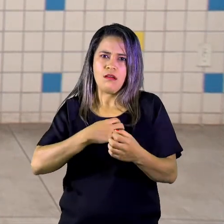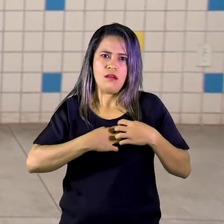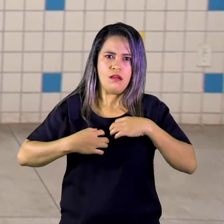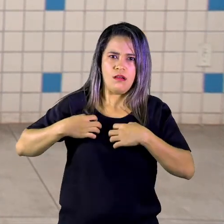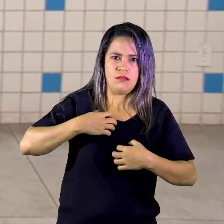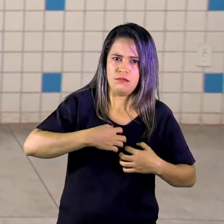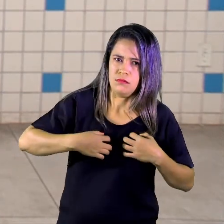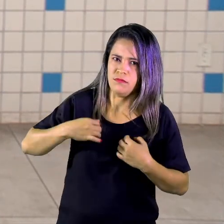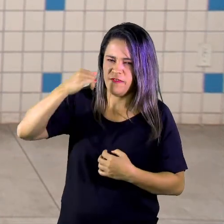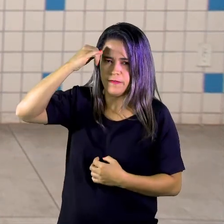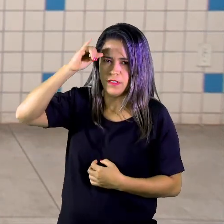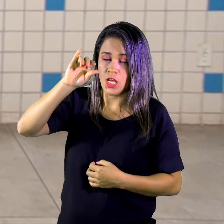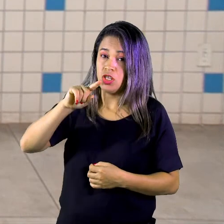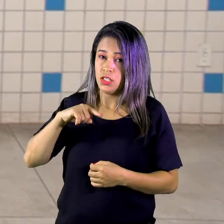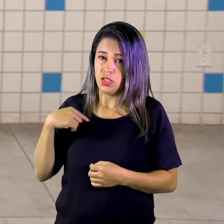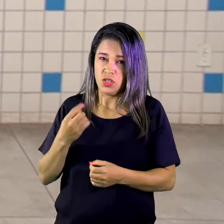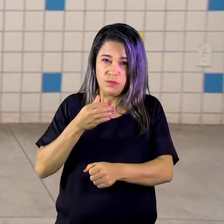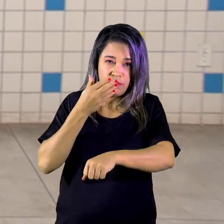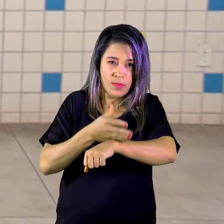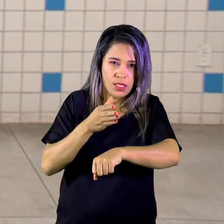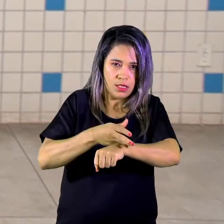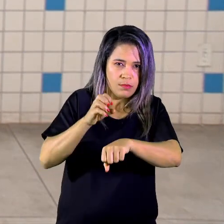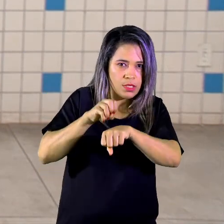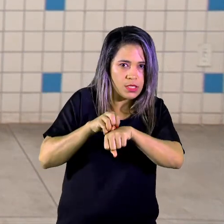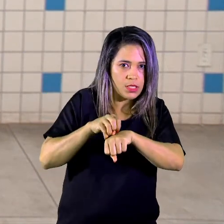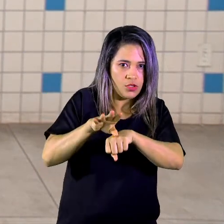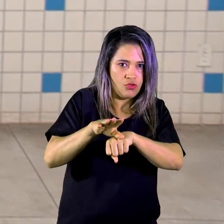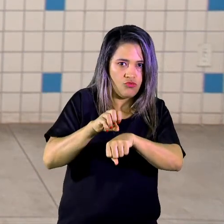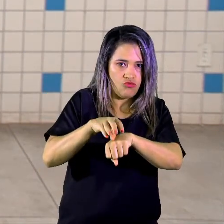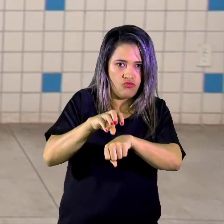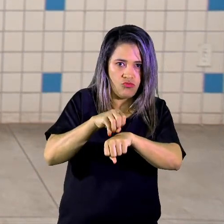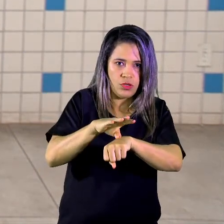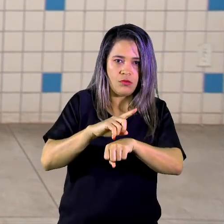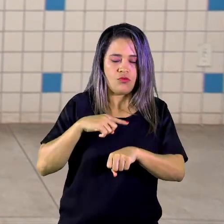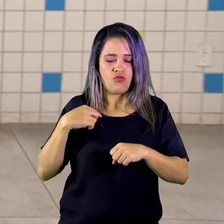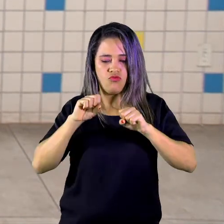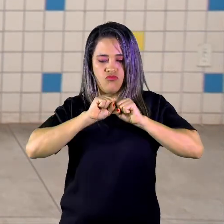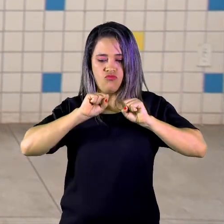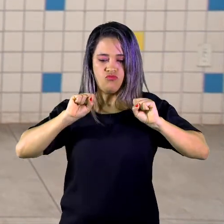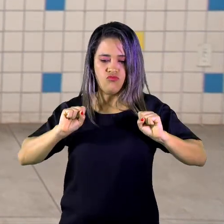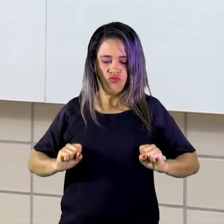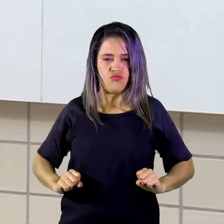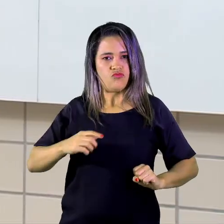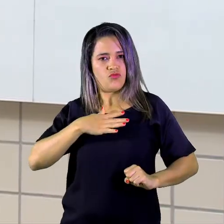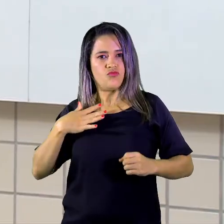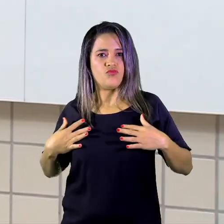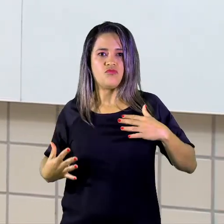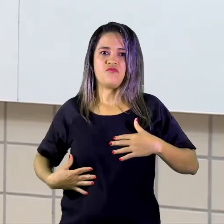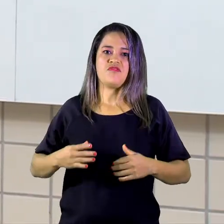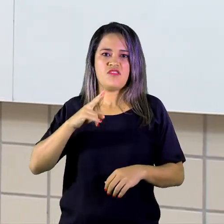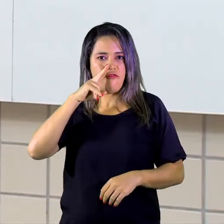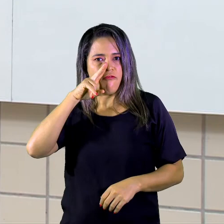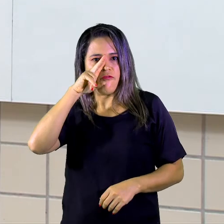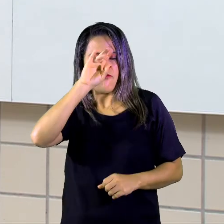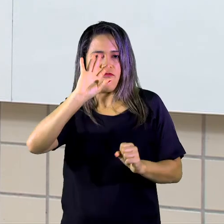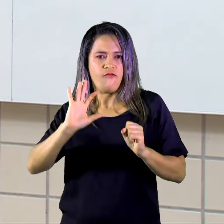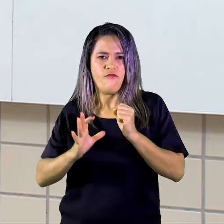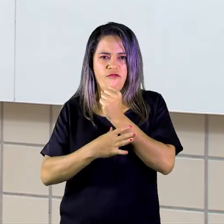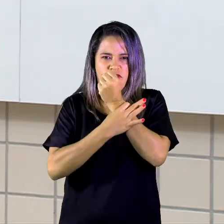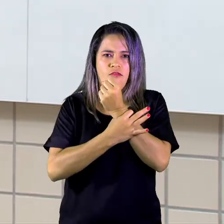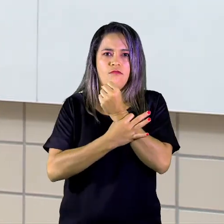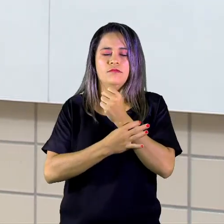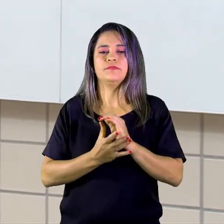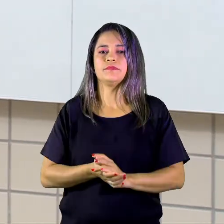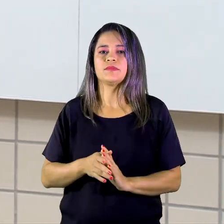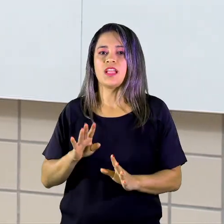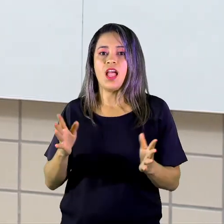praticarmos essas dicas, nós teremos um sistema imunológico fortalecido. A nossa aula está chegando ao